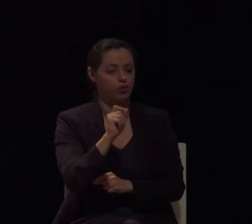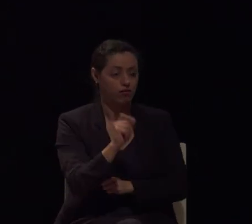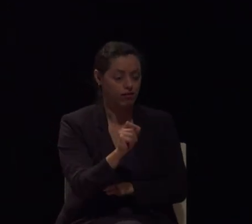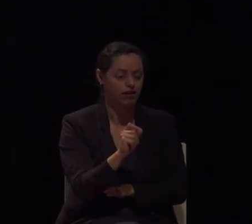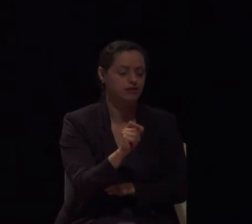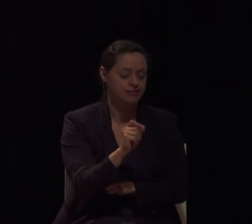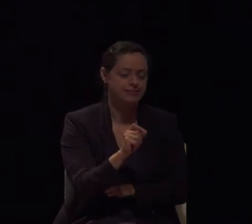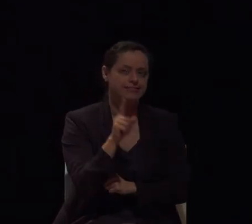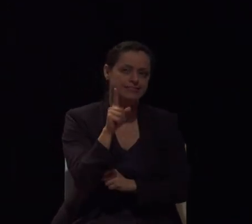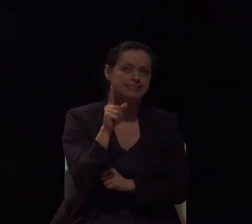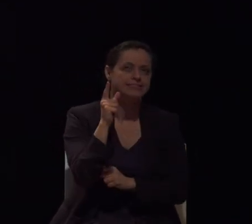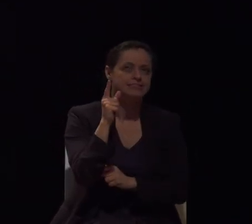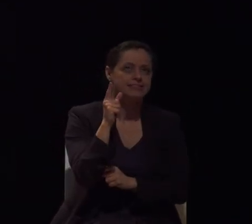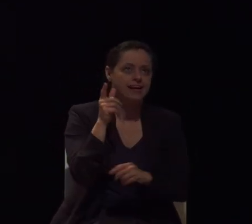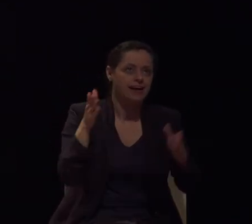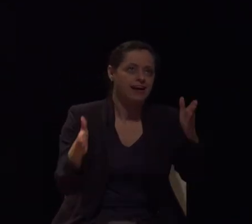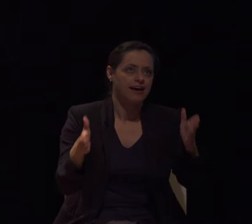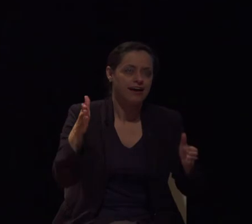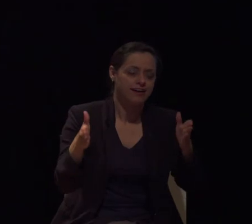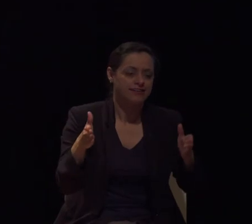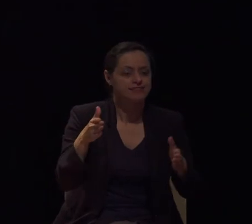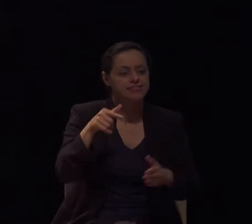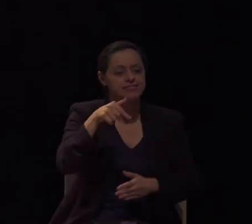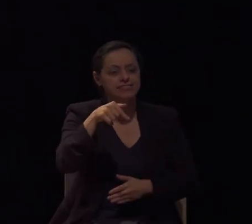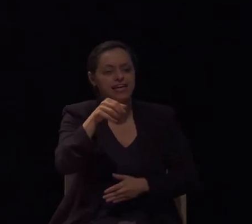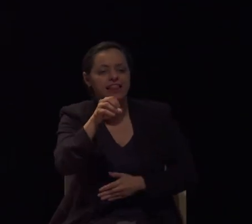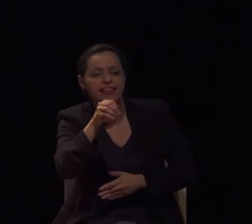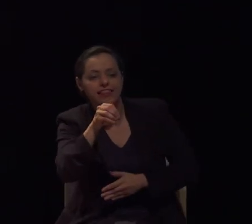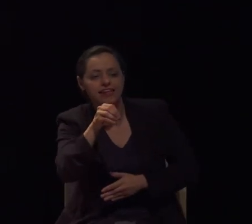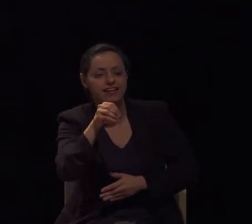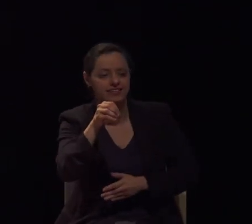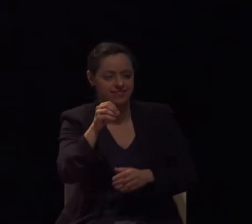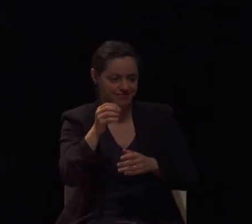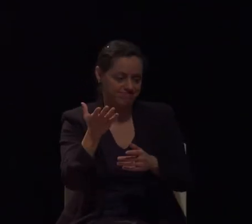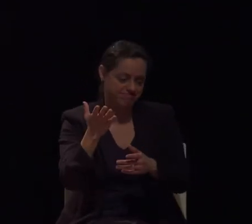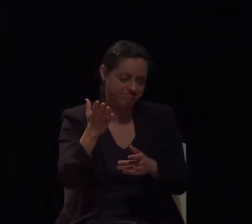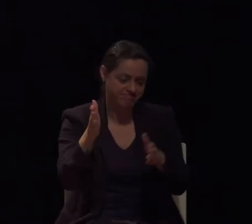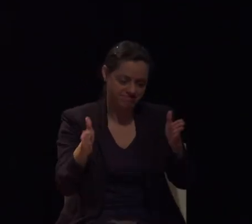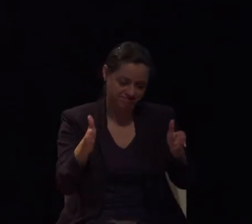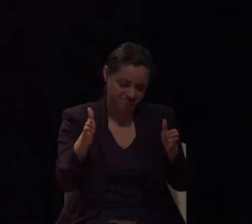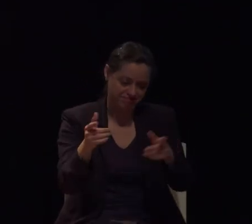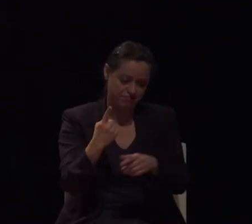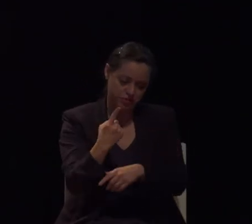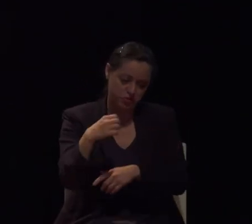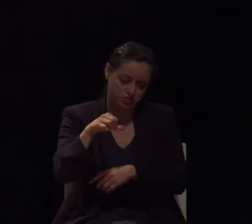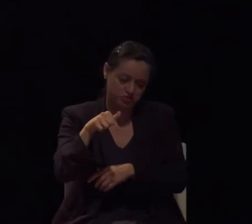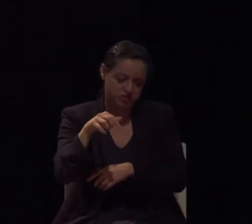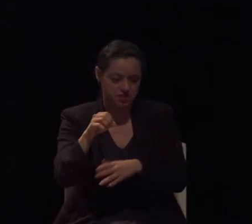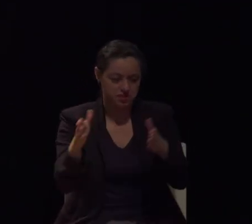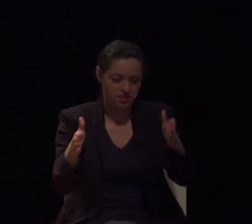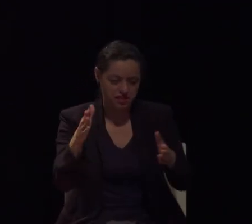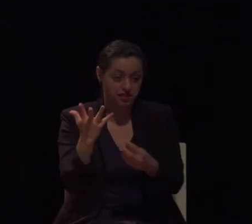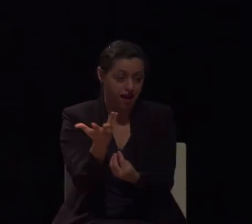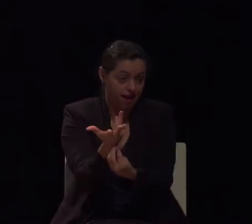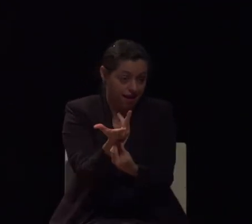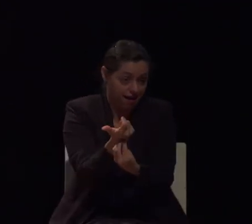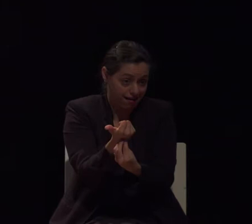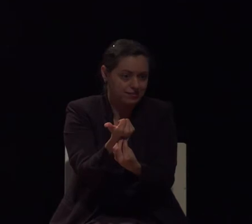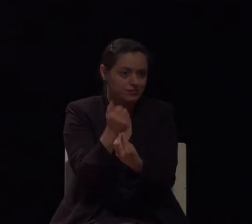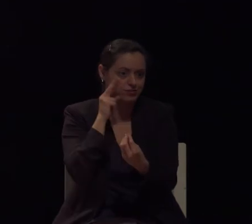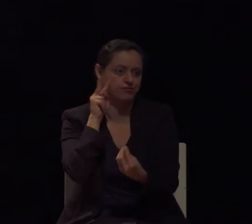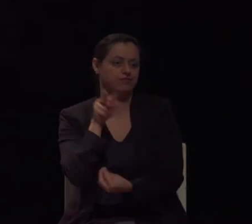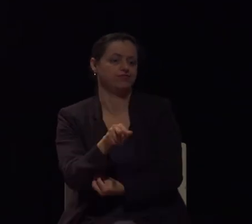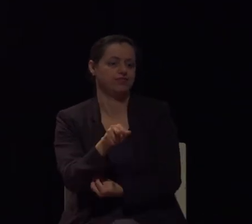é dos anos 70 né ela morreu em 74 então ela como artista era dos anos 70 nos anos